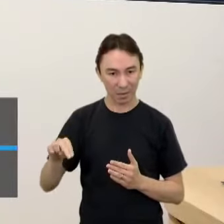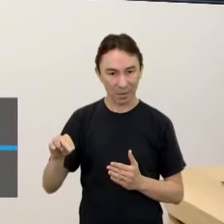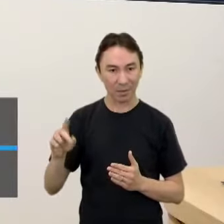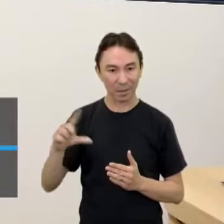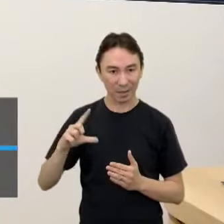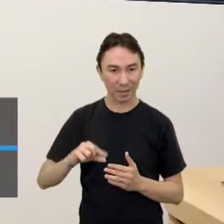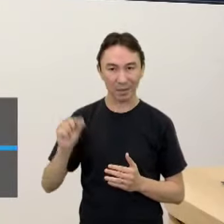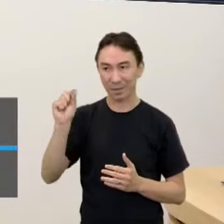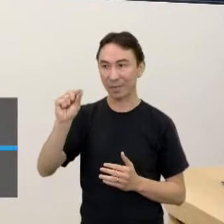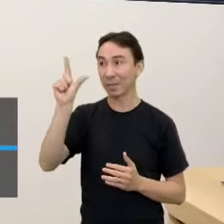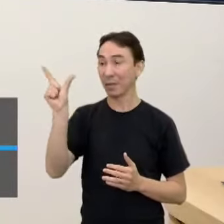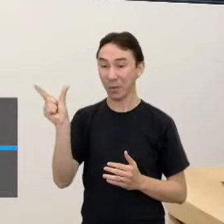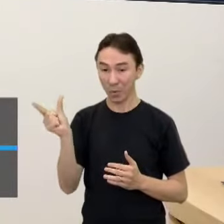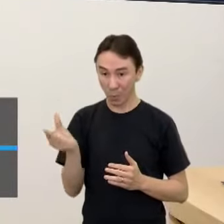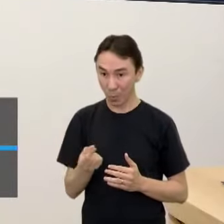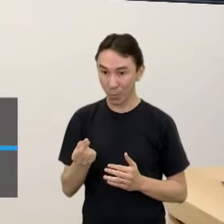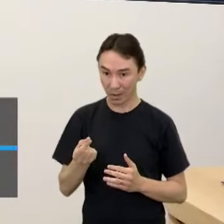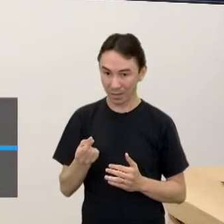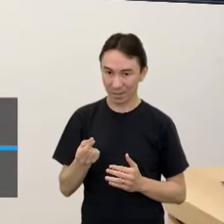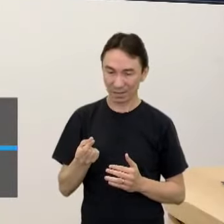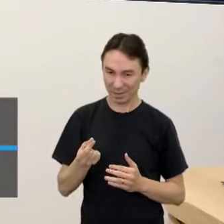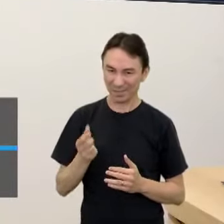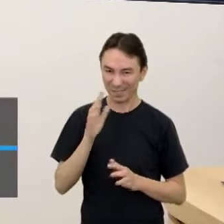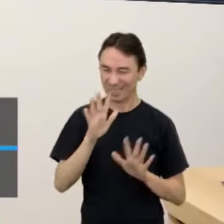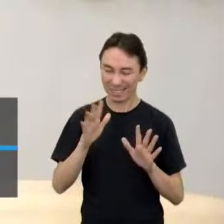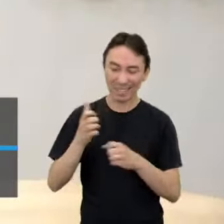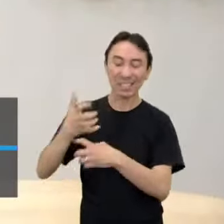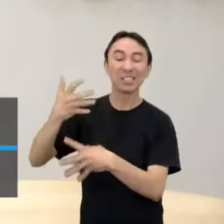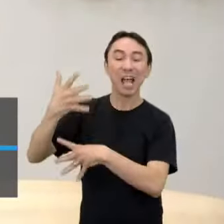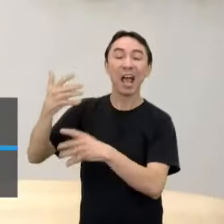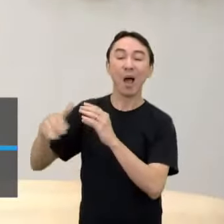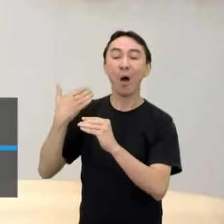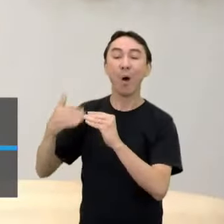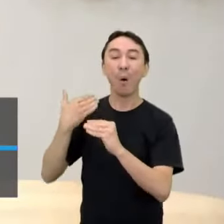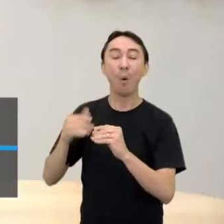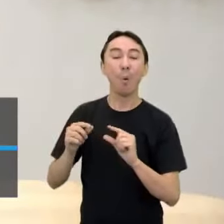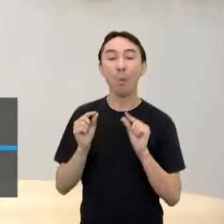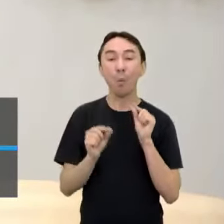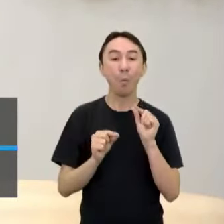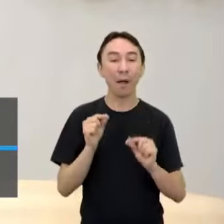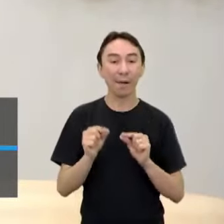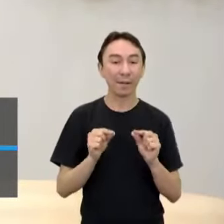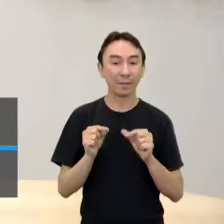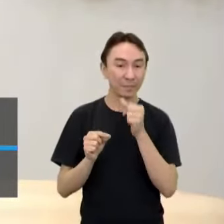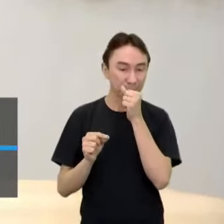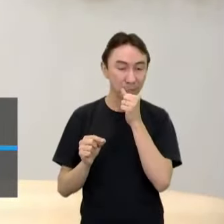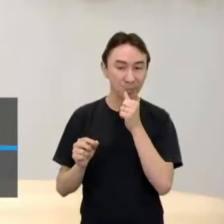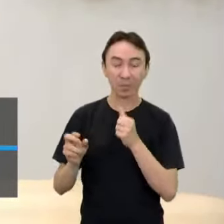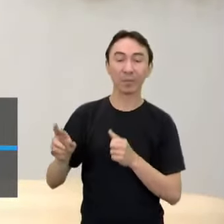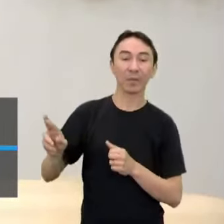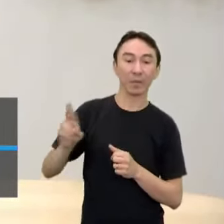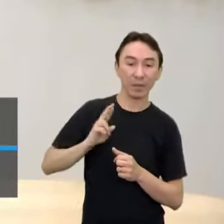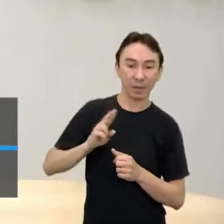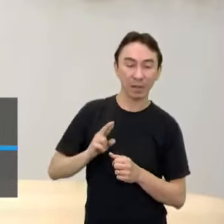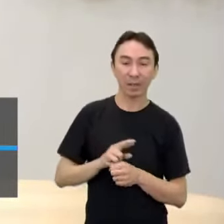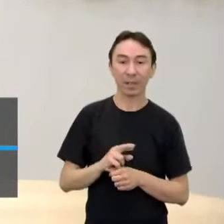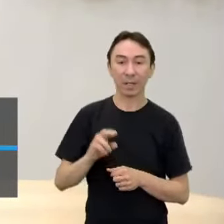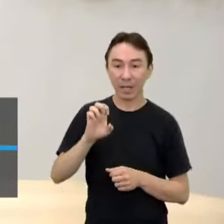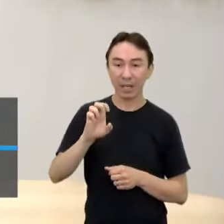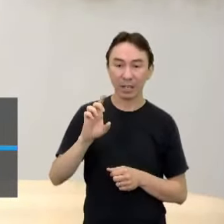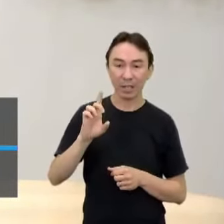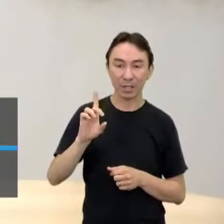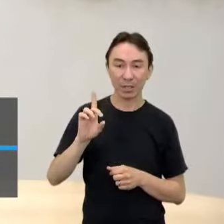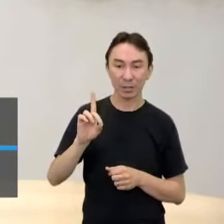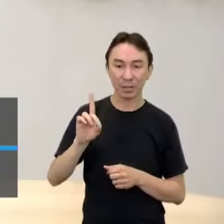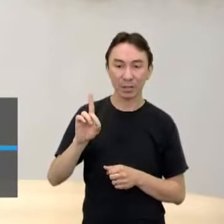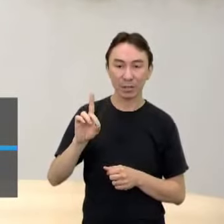dei a resposta, né? Mas vamos lá, o que mandaram aí pra gente no chat, Ed? Vamos lá, estamos aqui. A resposta da Pro Soraya só subiu agora,